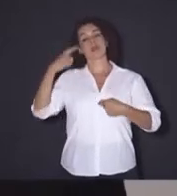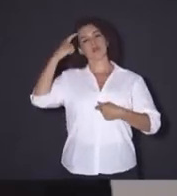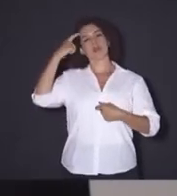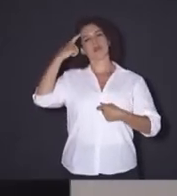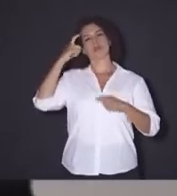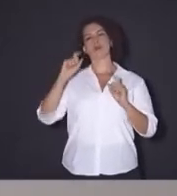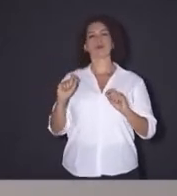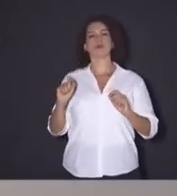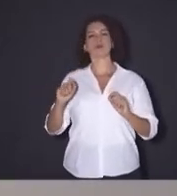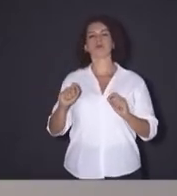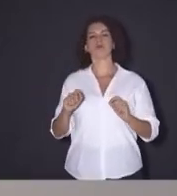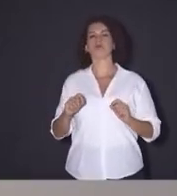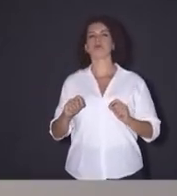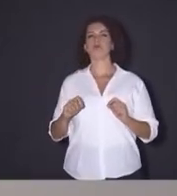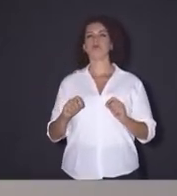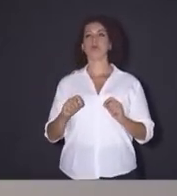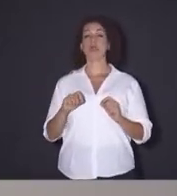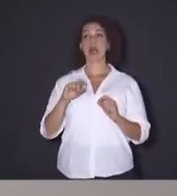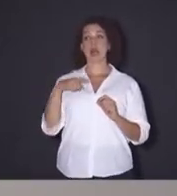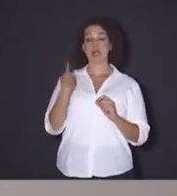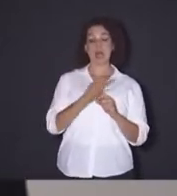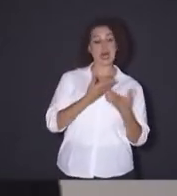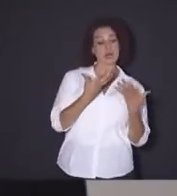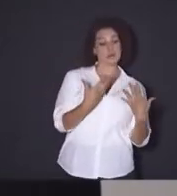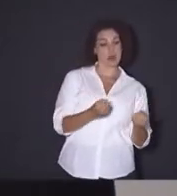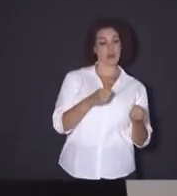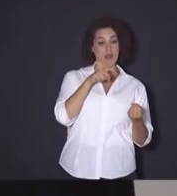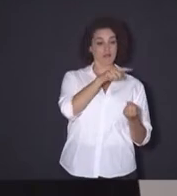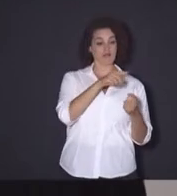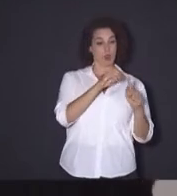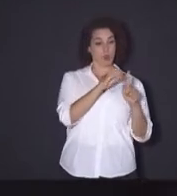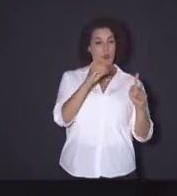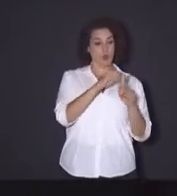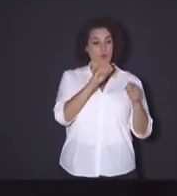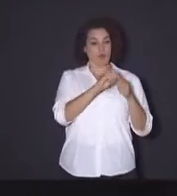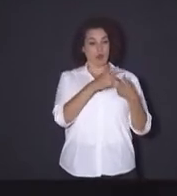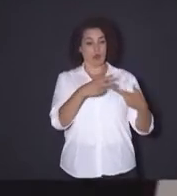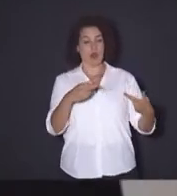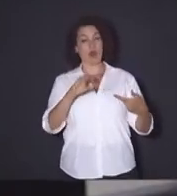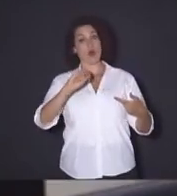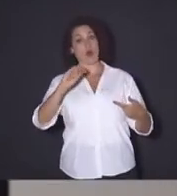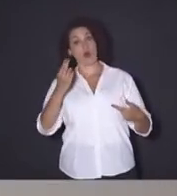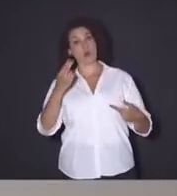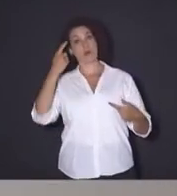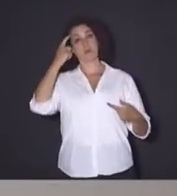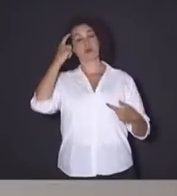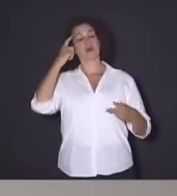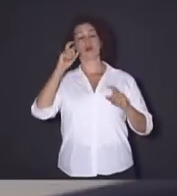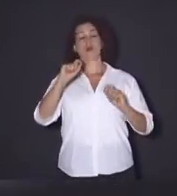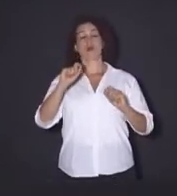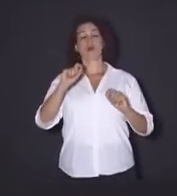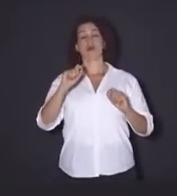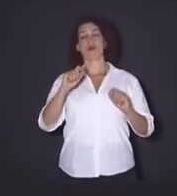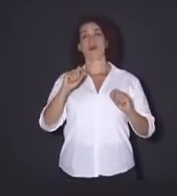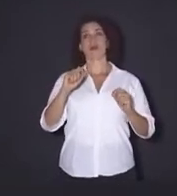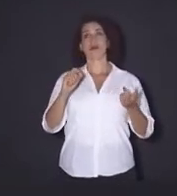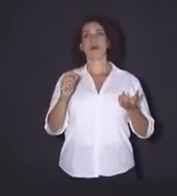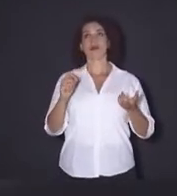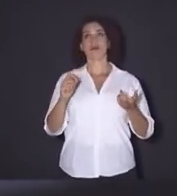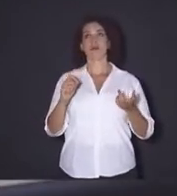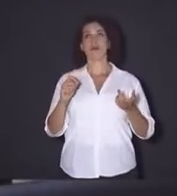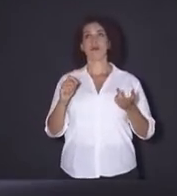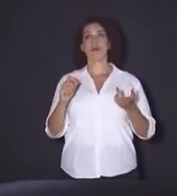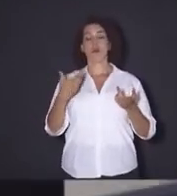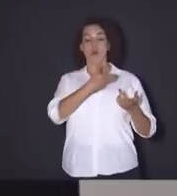devemos nos submeter a essa lógica, ou se devemos pensar, de fato, em uma espécie de governança pública para a digitalização dos nossos